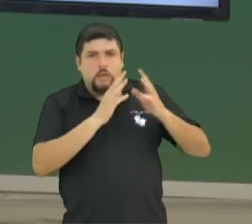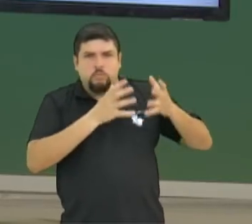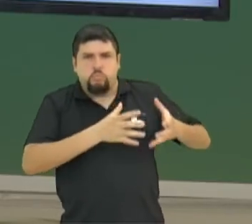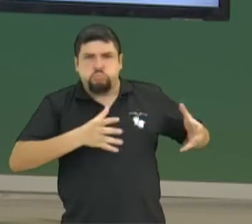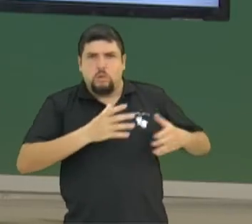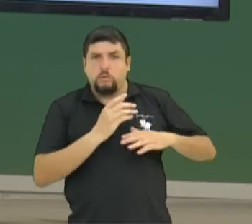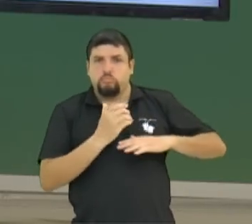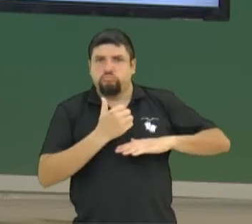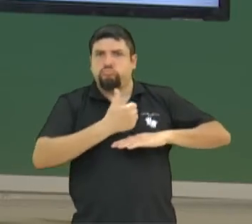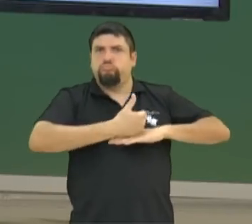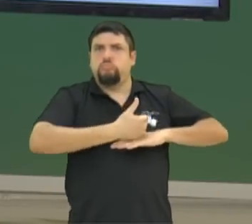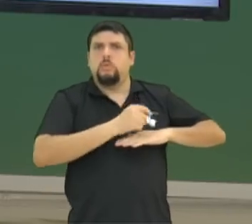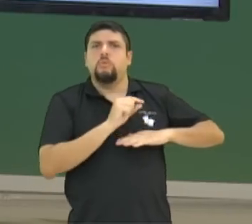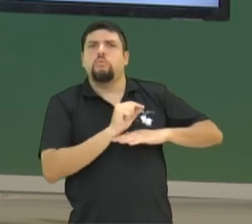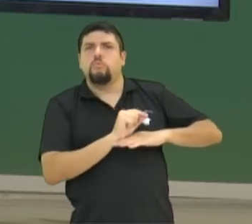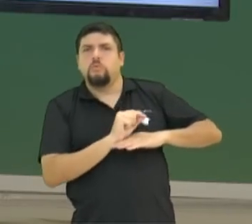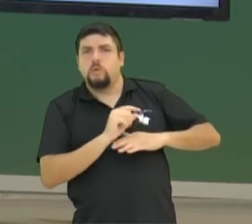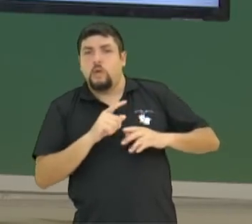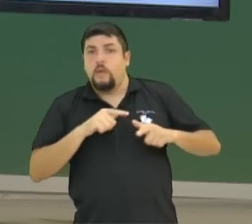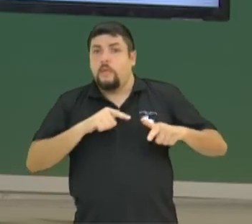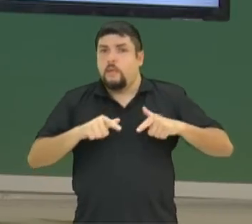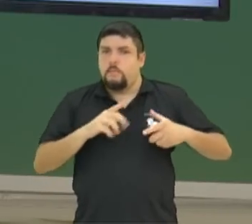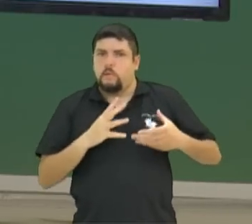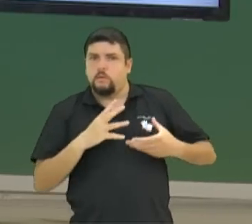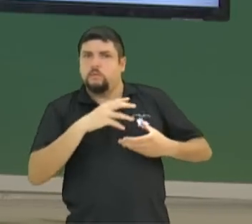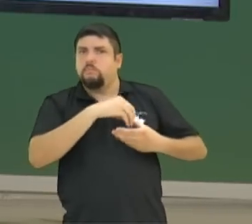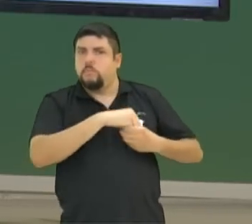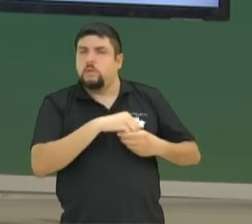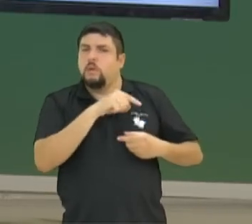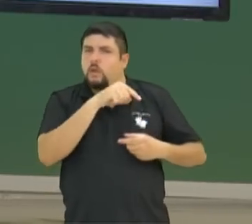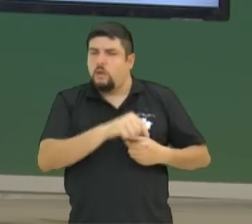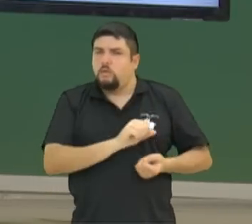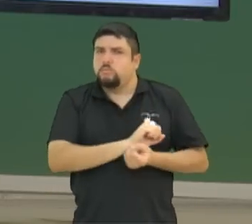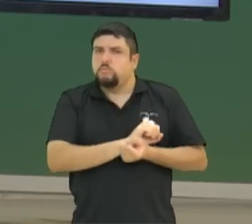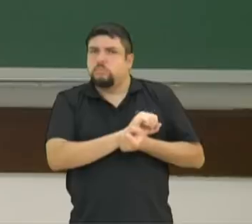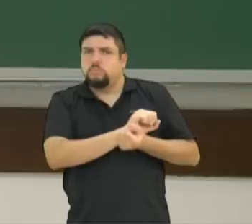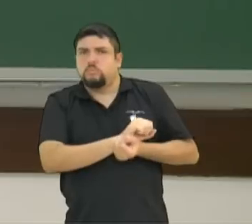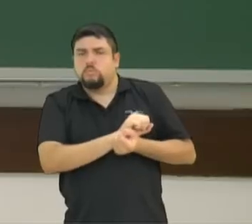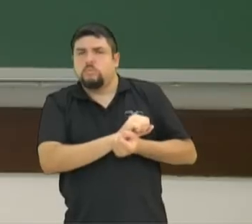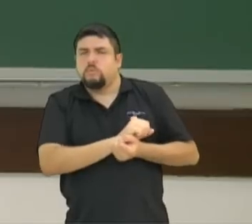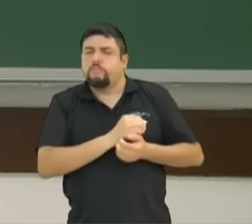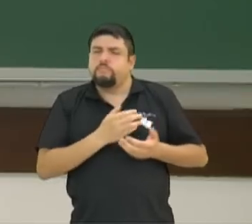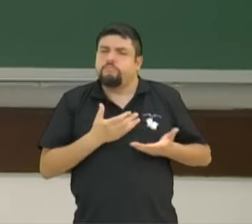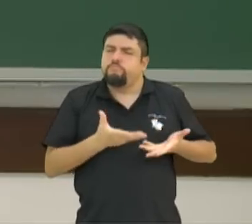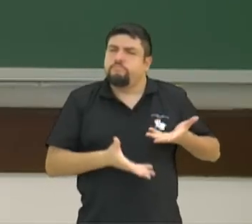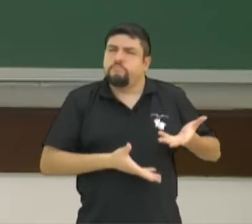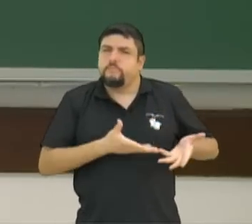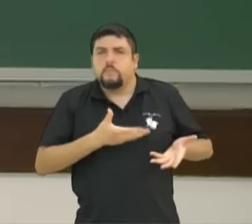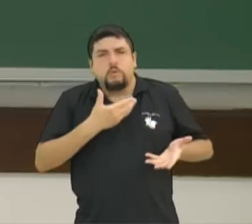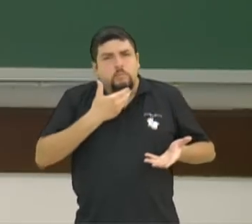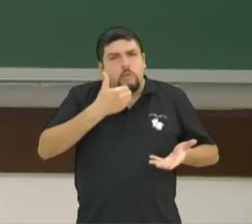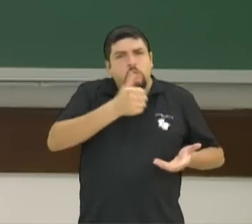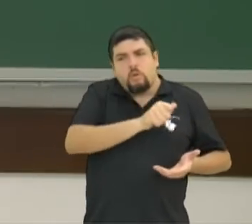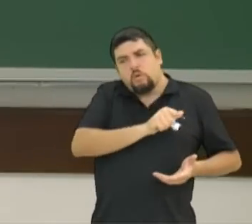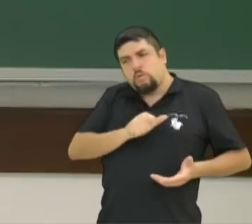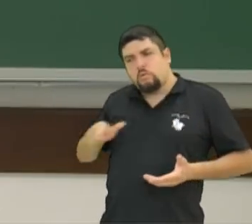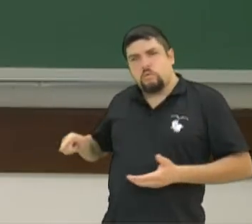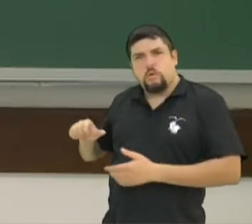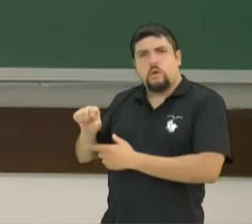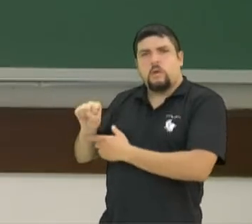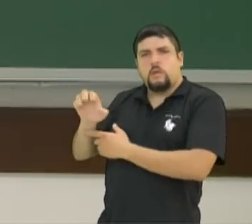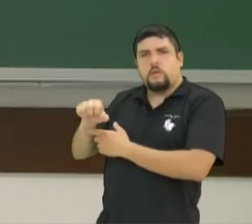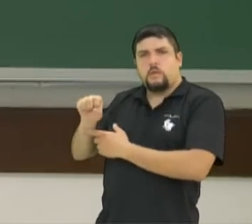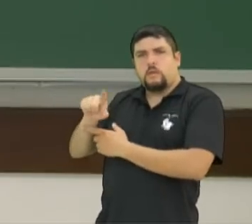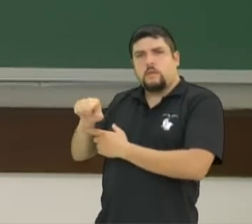senhor do engenho, eles recebiam um tratamento um pouco melhor do que aqueles que estavam na senzala, né? Em alguns momentos